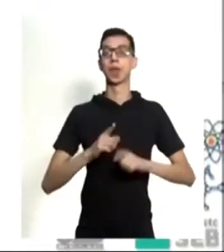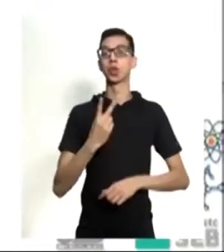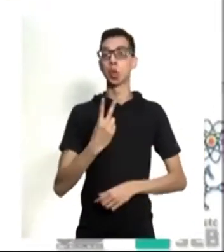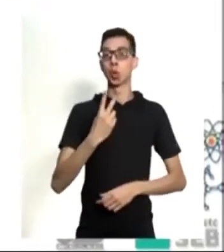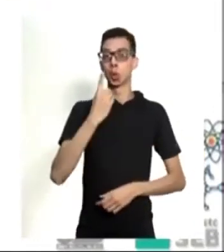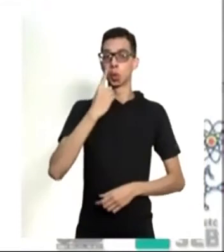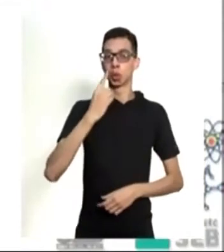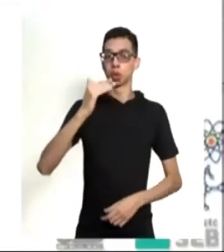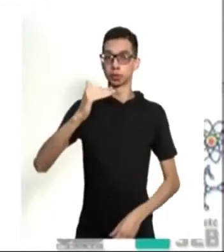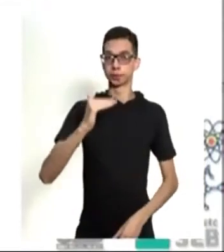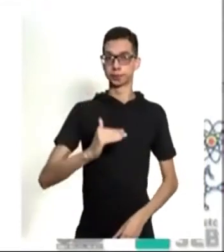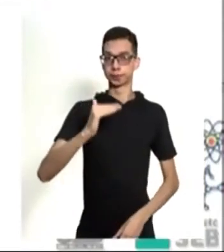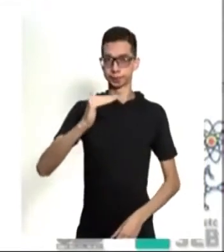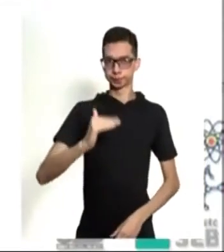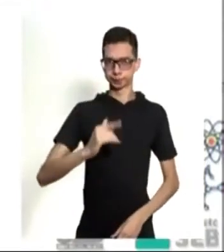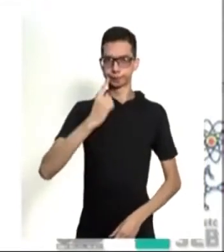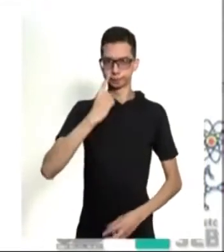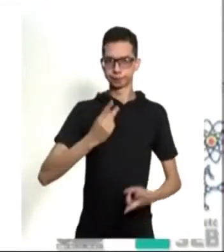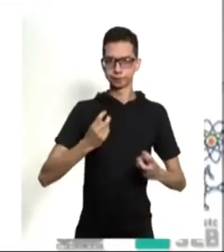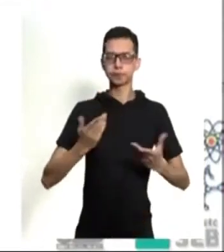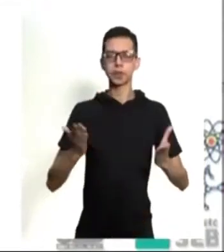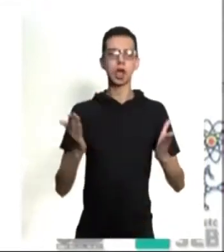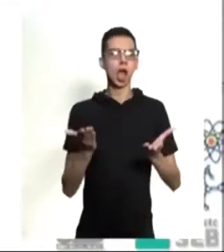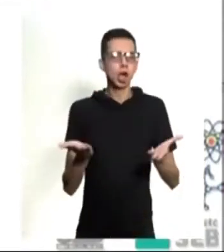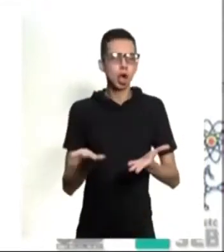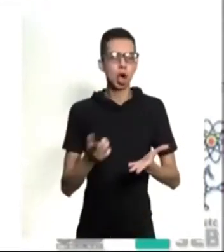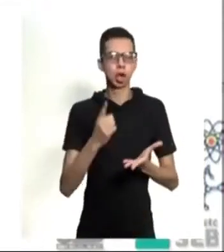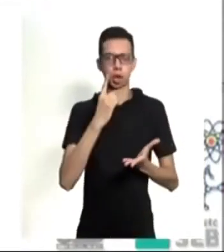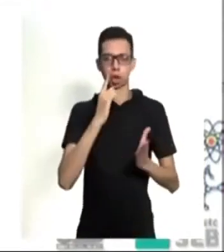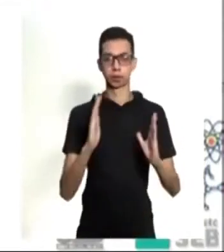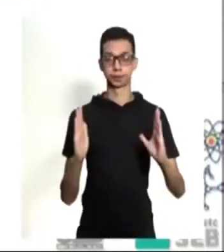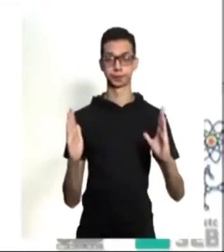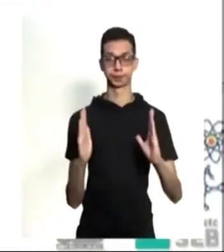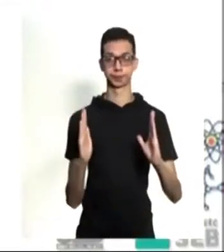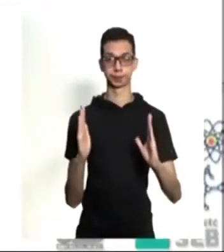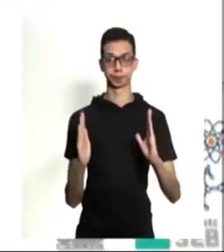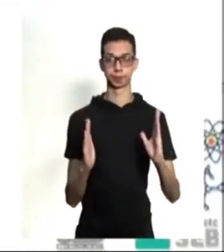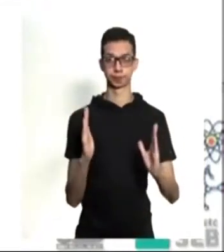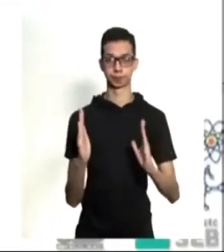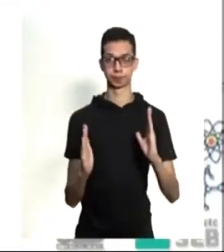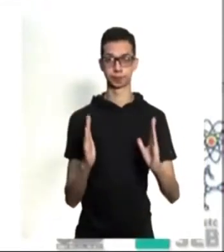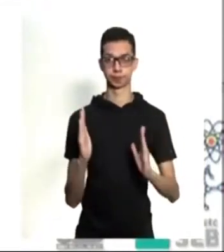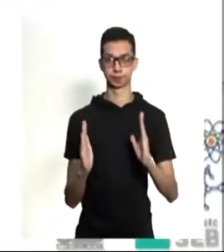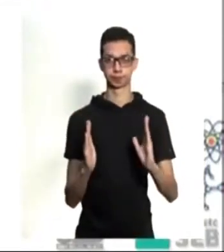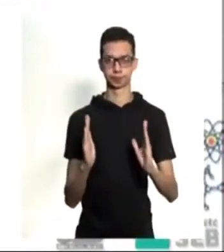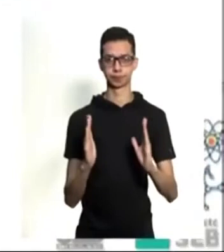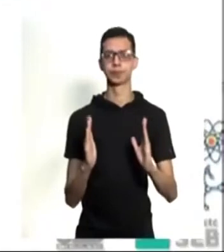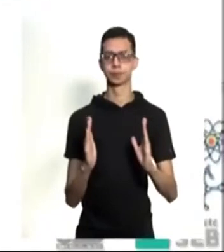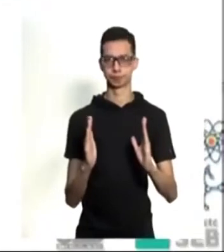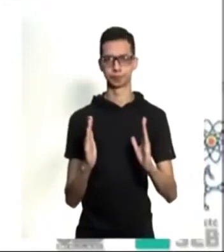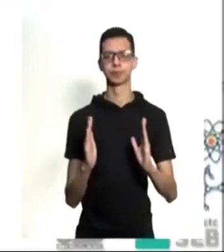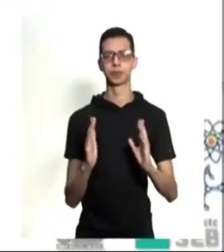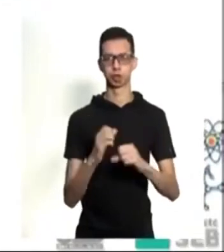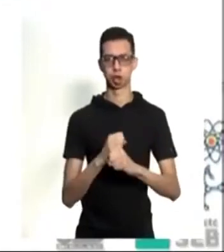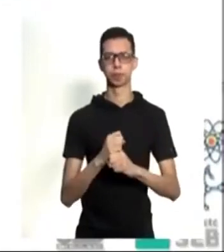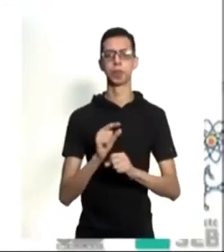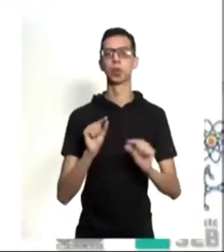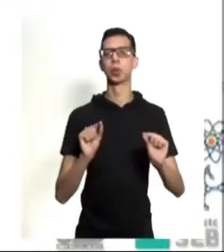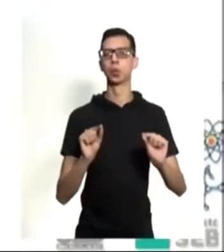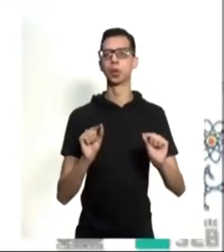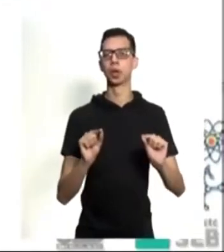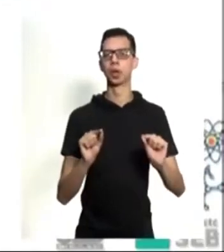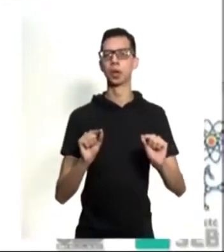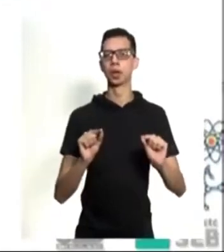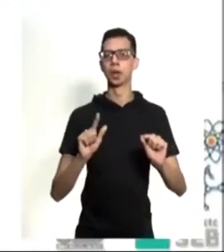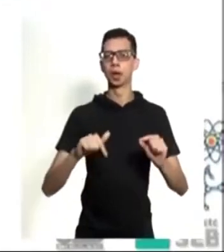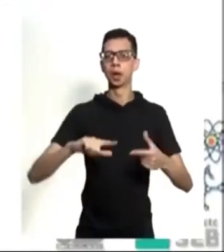Escreve aí, 2AB. Calcule agora a lateral das faces, a área das faces laterais aí. São retângulos, vejam na